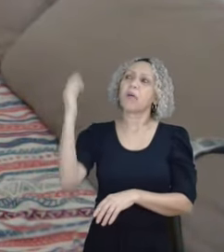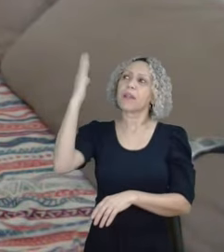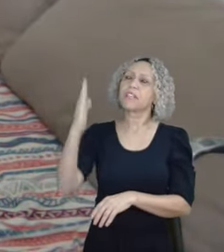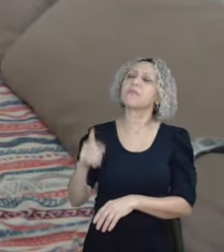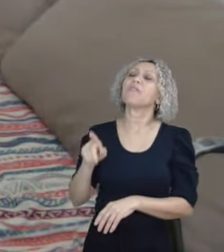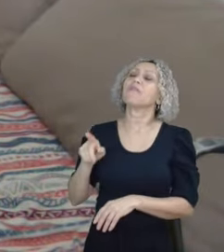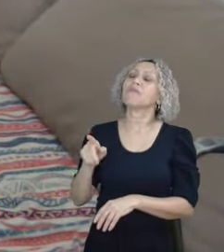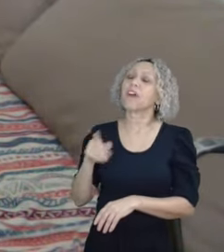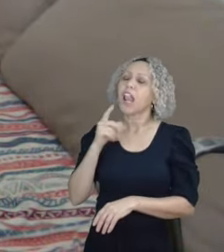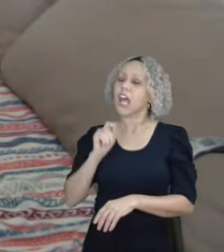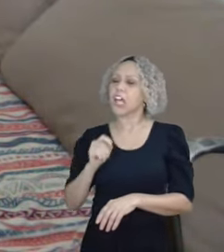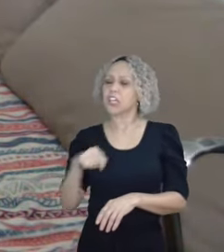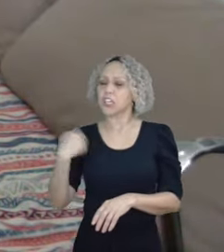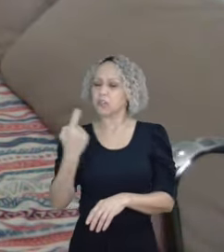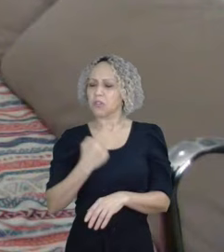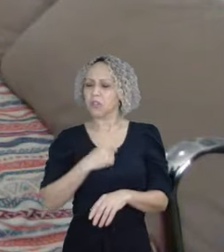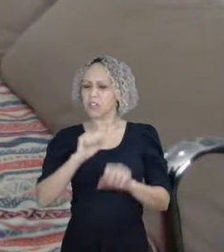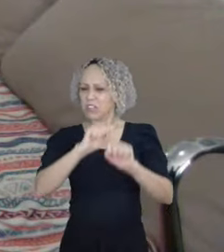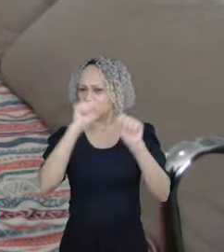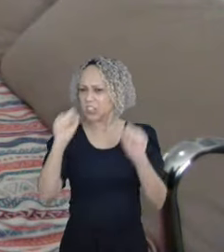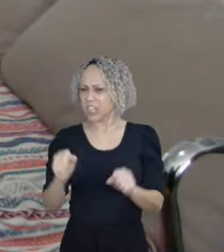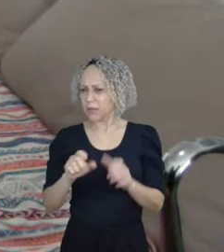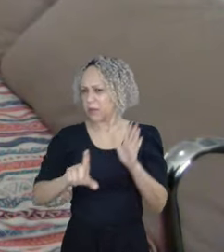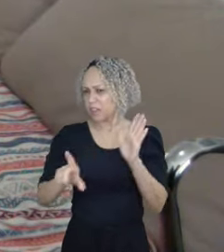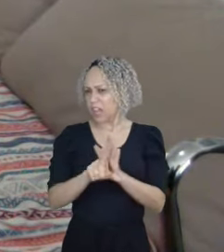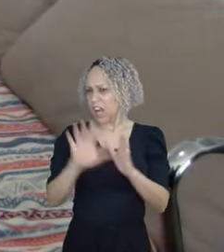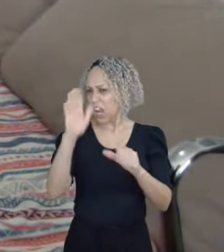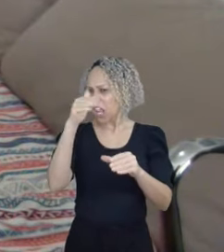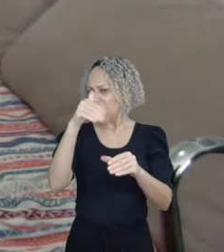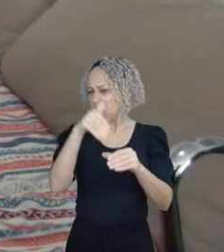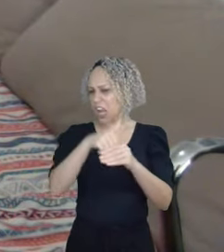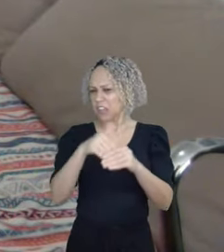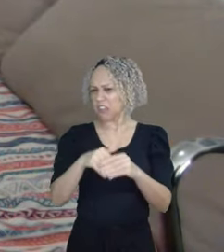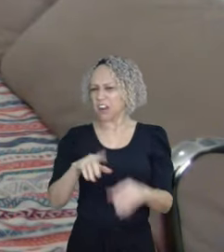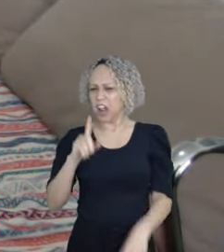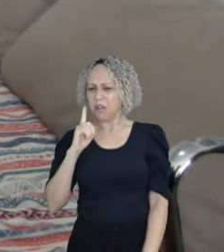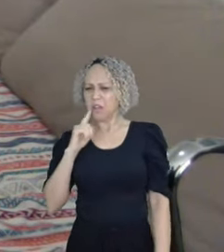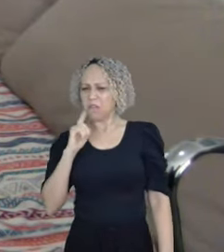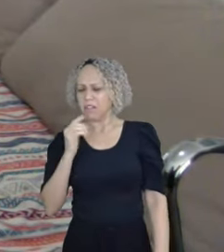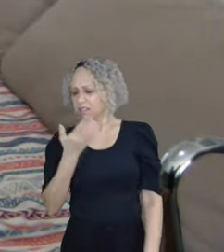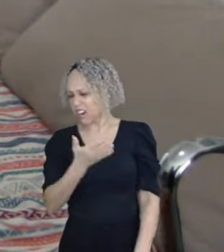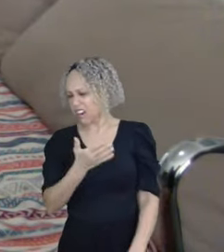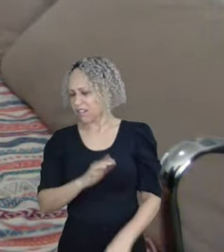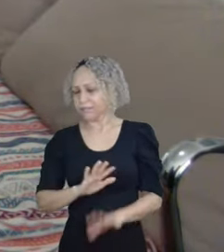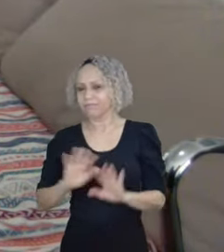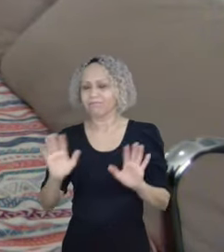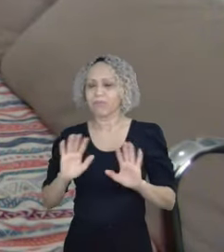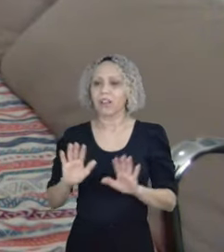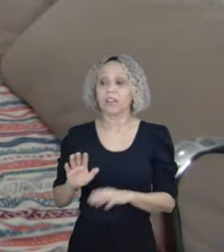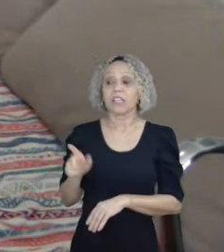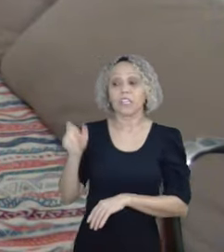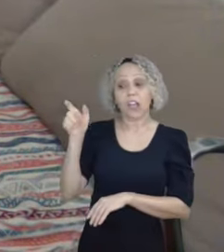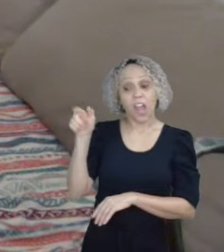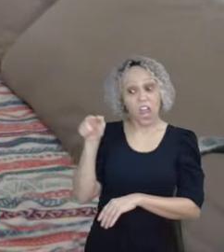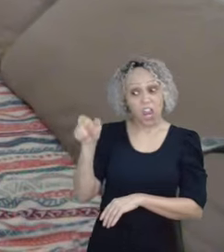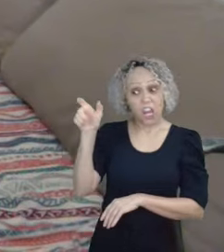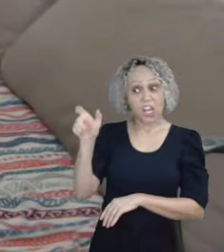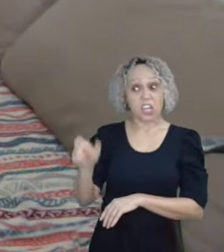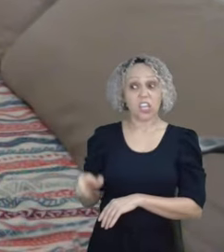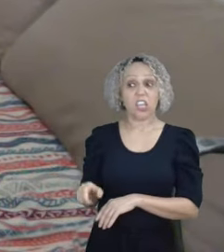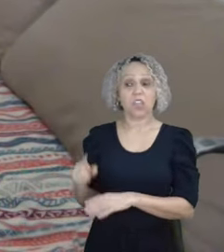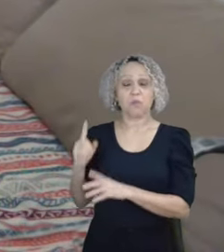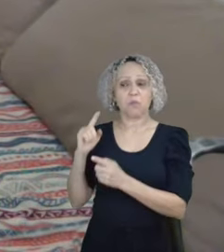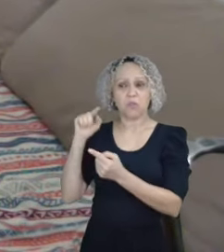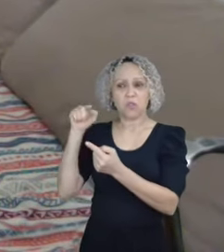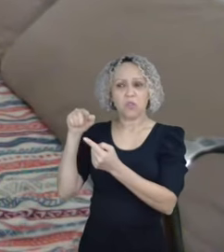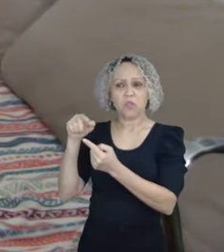acontece é que o Brasil não é uma república de bananas, não, de um bilionário que tem uma agenda muito perigosa do ponto de vista do